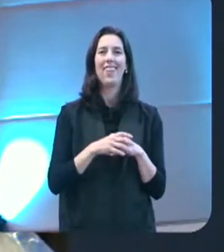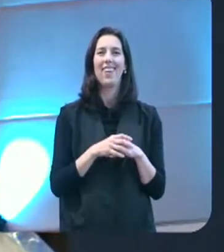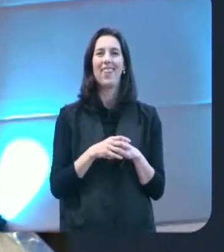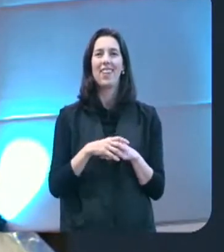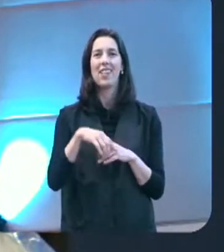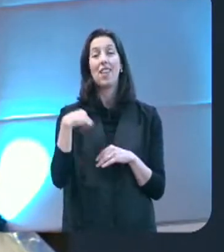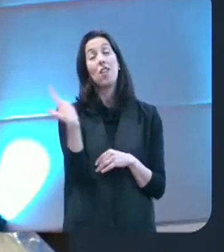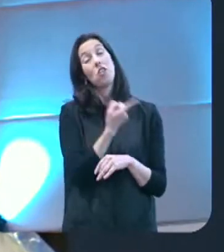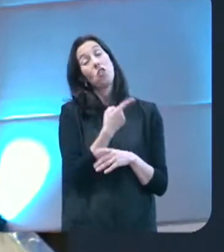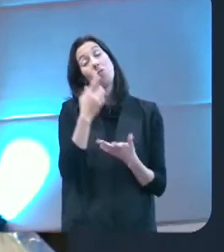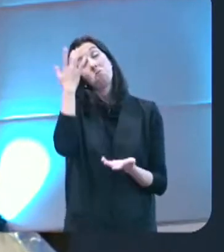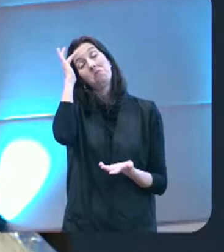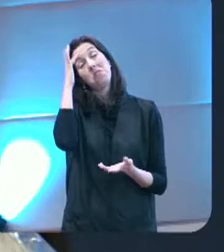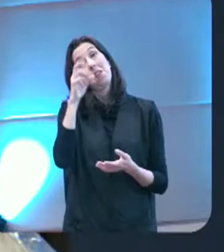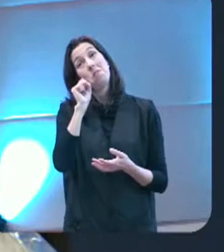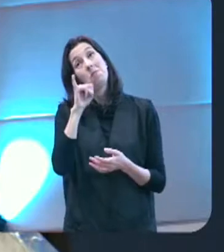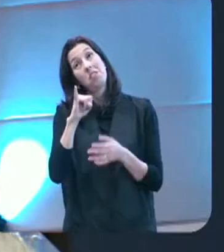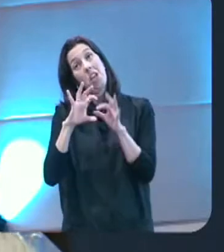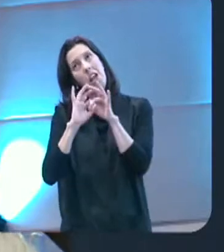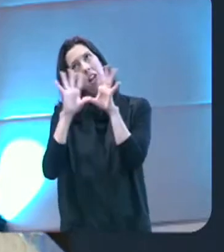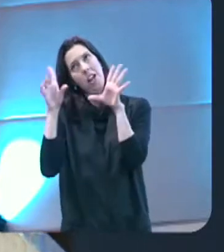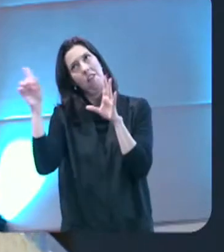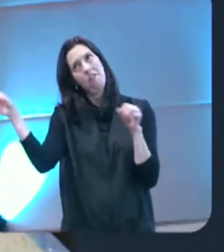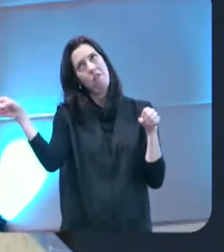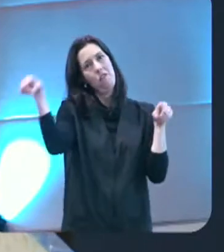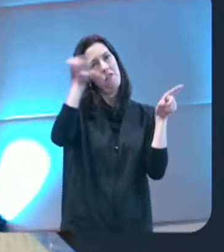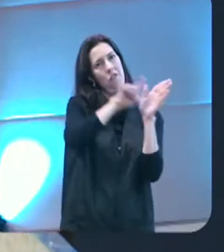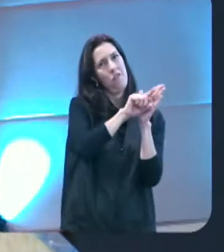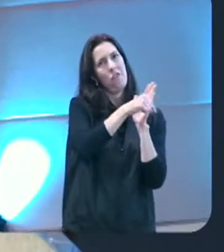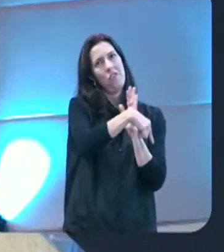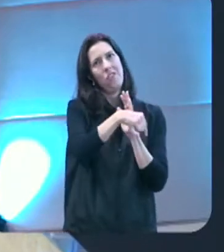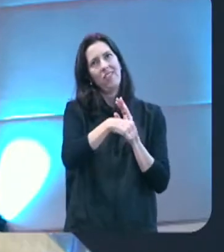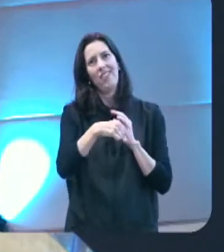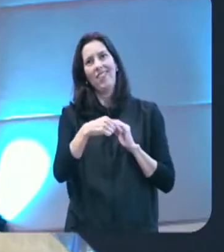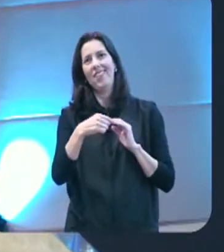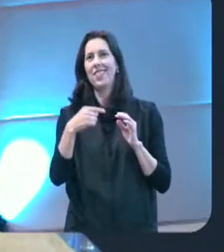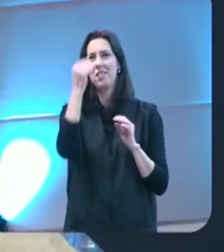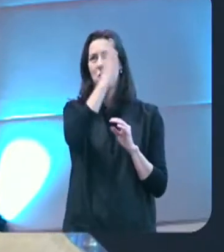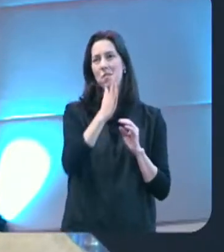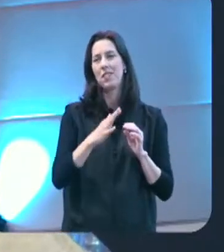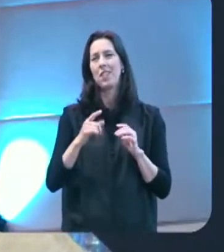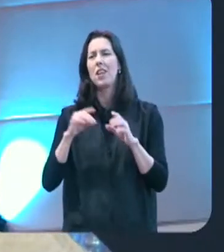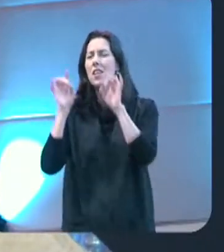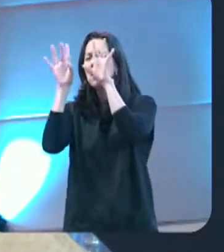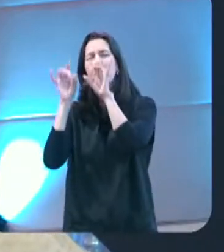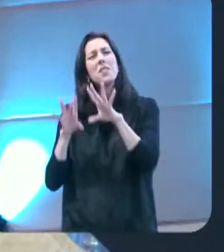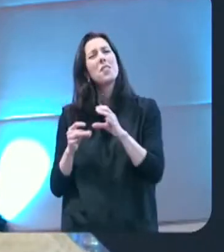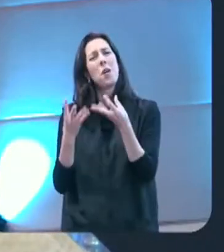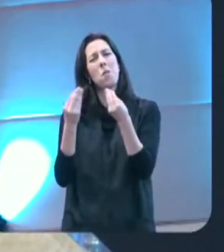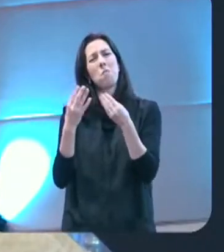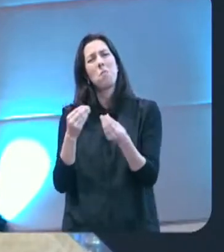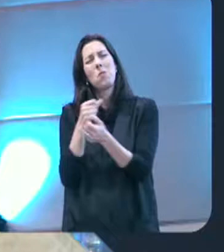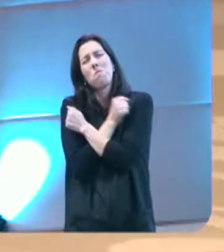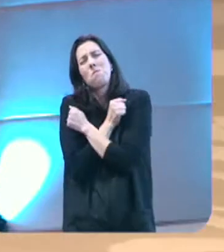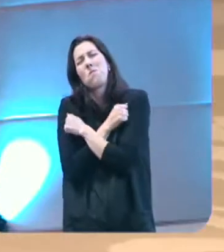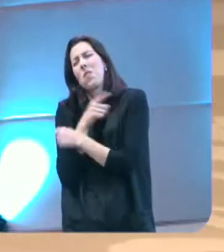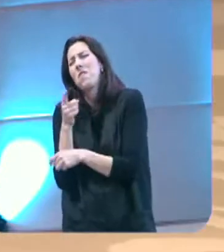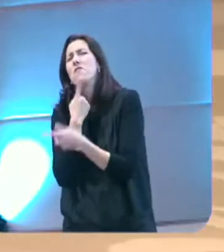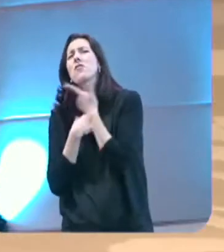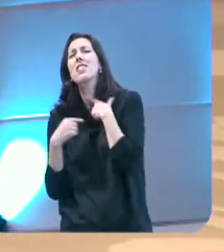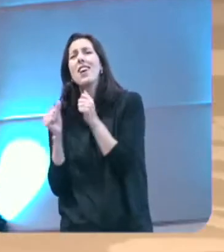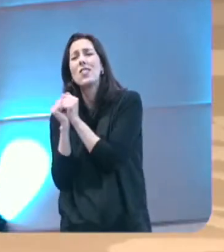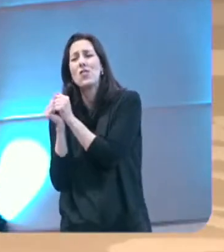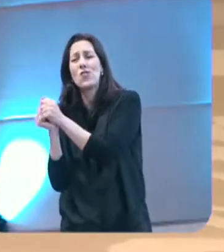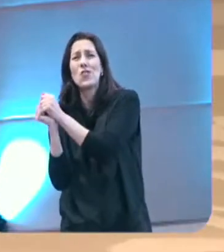deixar voltar para o vosso meio, não é? Porque eles já nos são muito preciosos. E o trabalho que tem sido feito tem